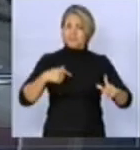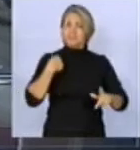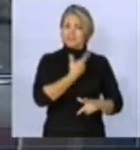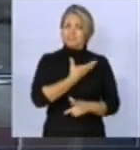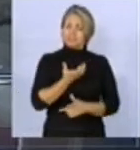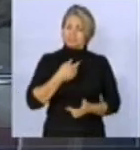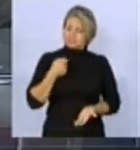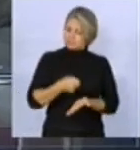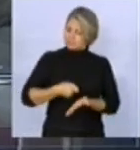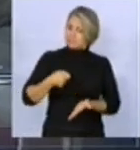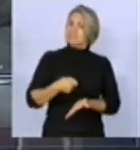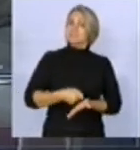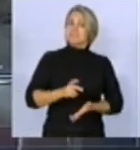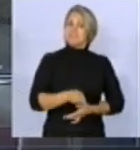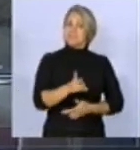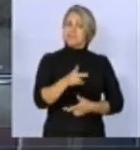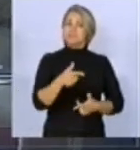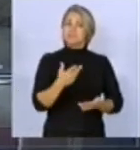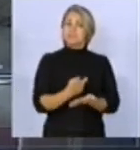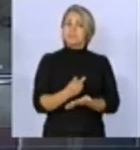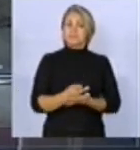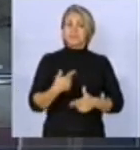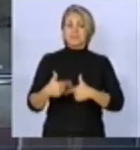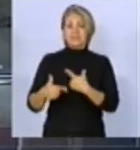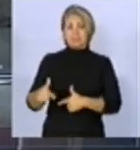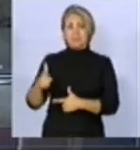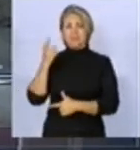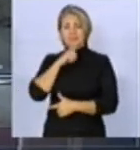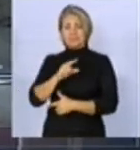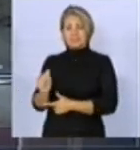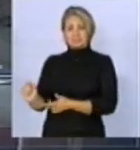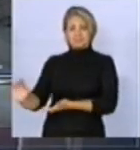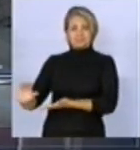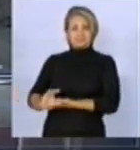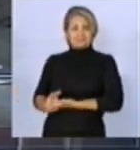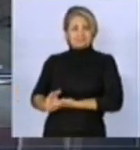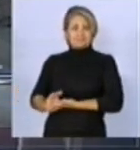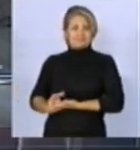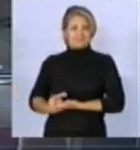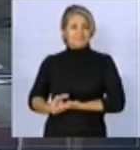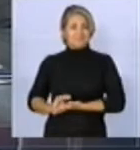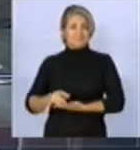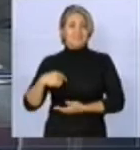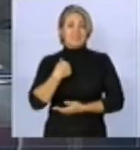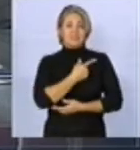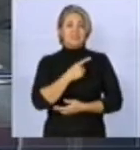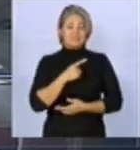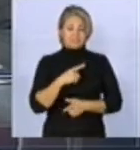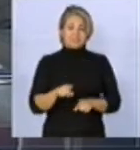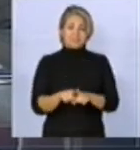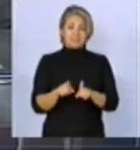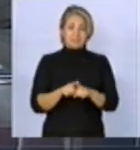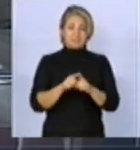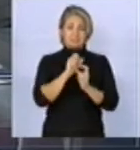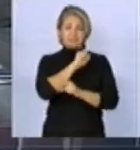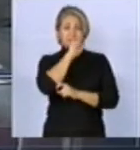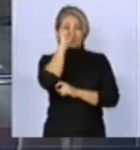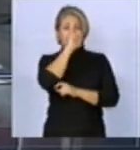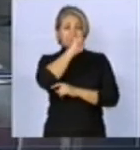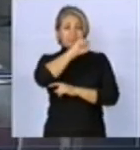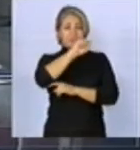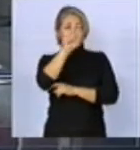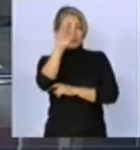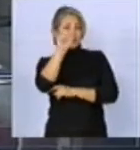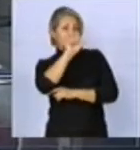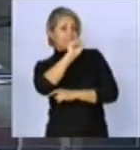preservado esse tipo de trabalho porque ontem eu ganho dinheiro aqui nós temos a emissão de gás de